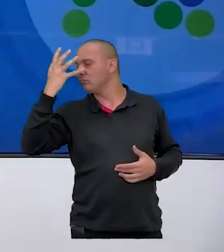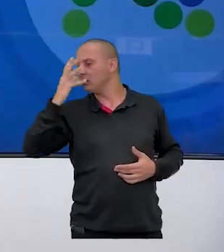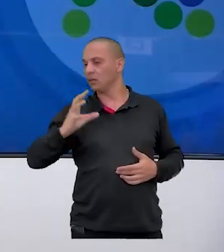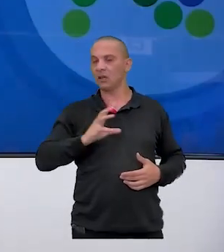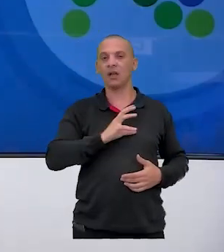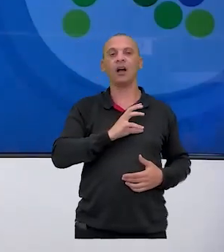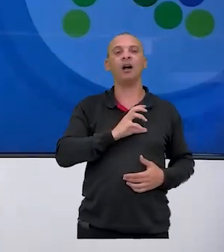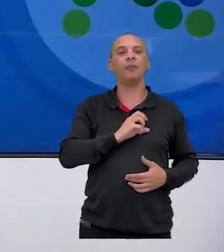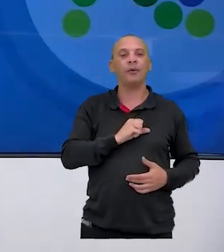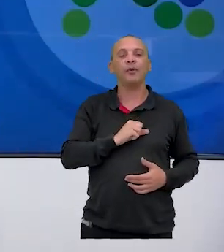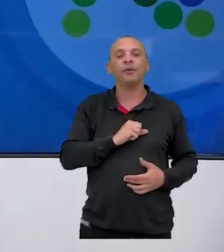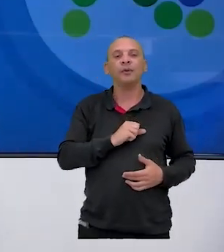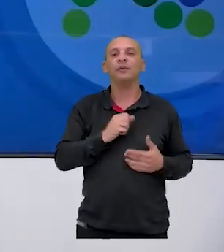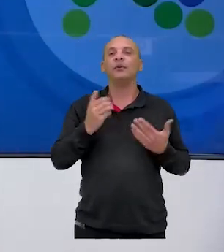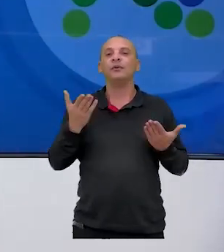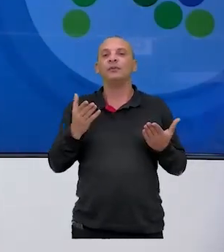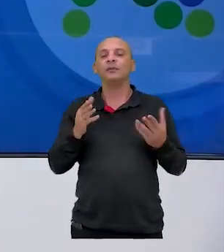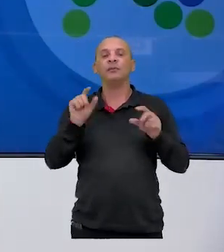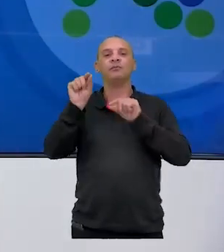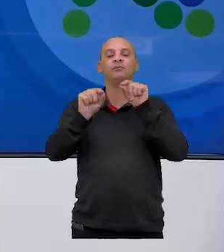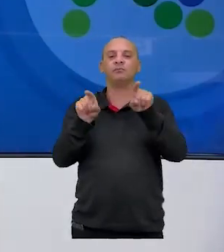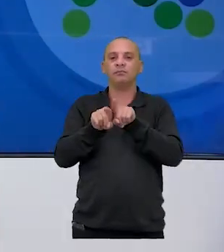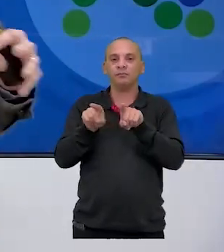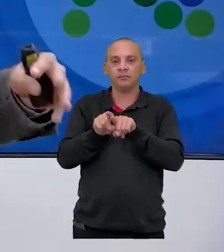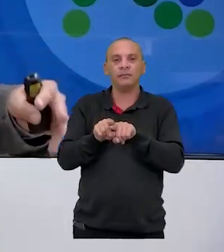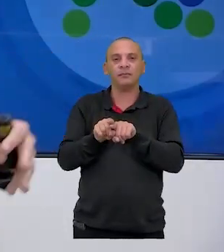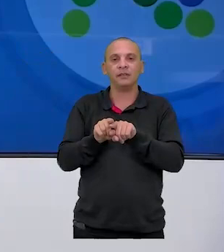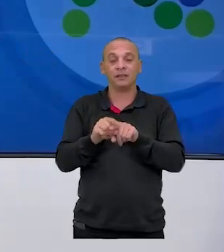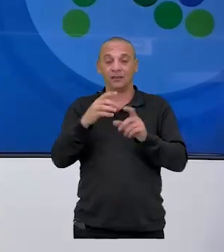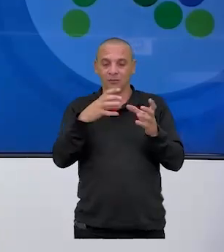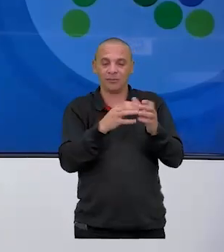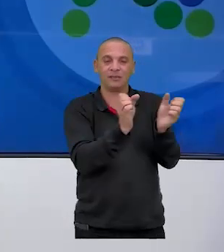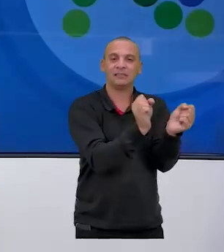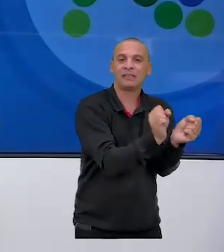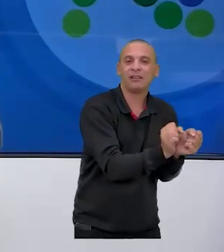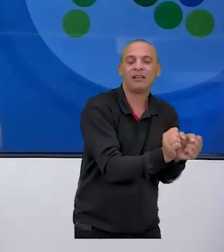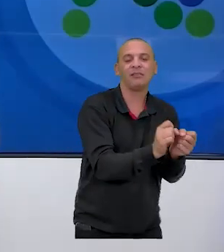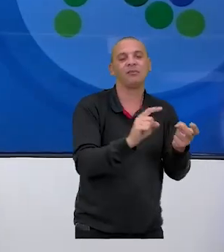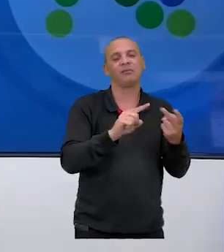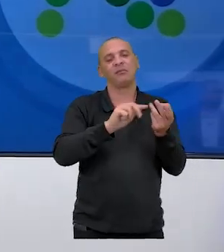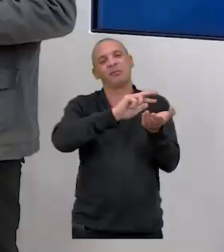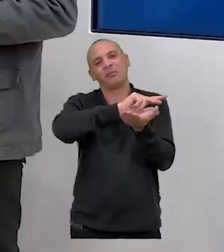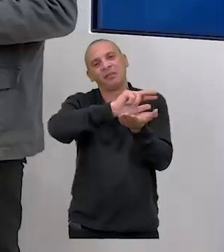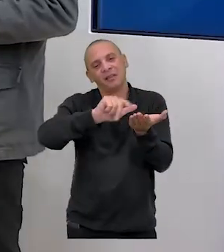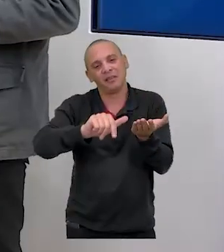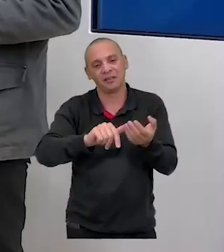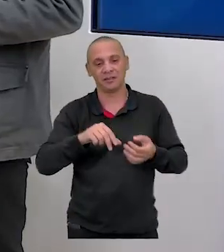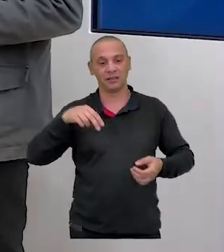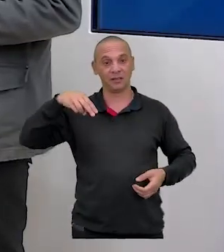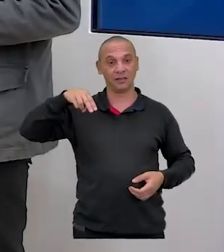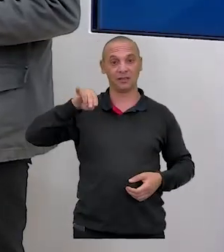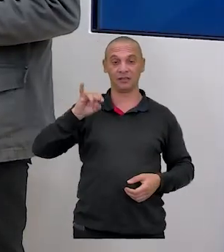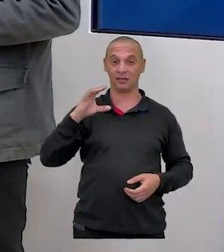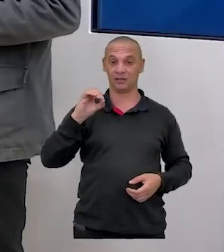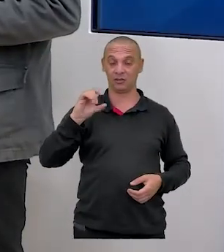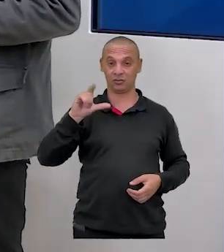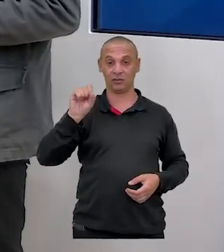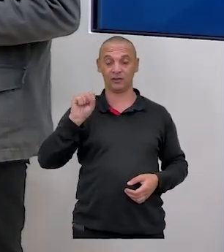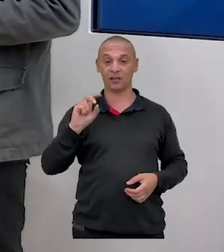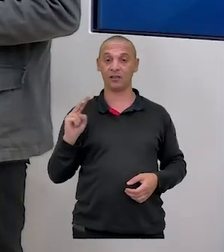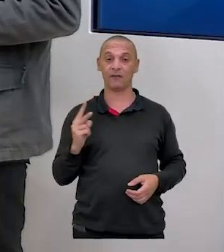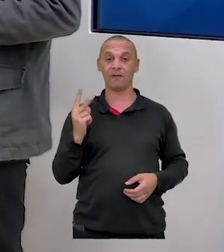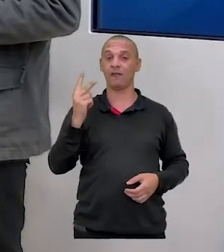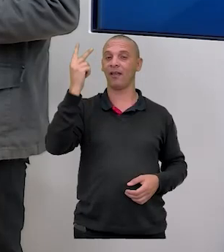amor, falar o poema Poeta dos Escravos, Castro Alves. Claro, Nicolas, ele fala aqui, valor